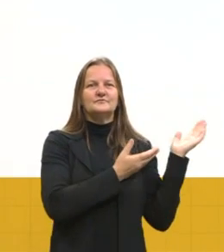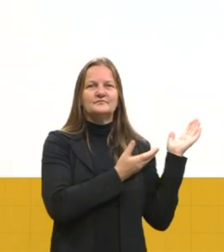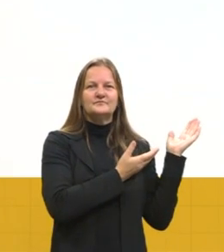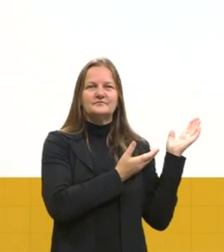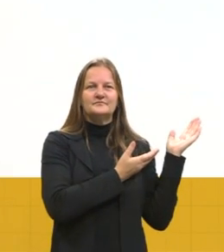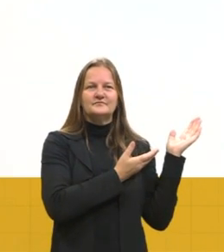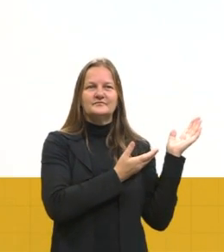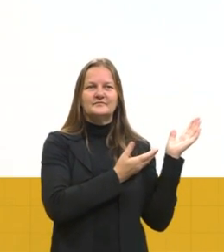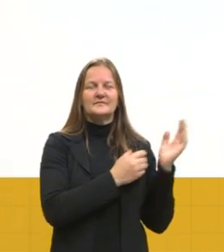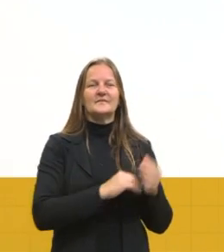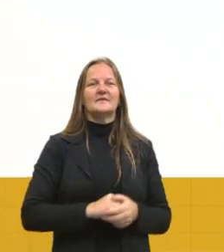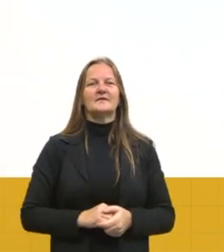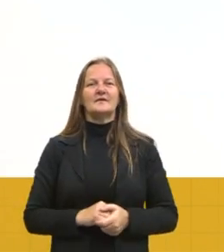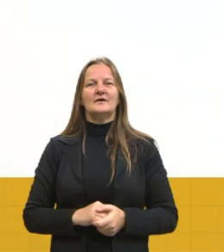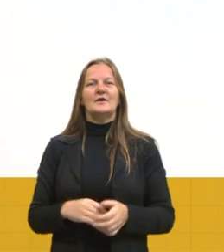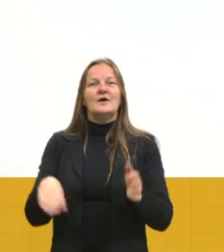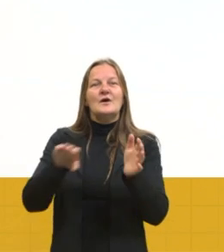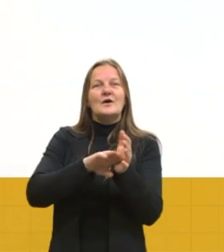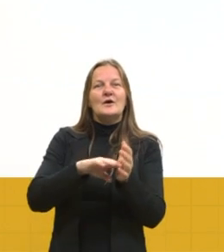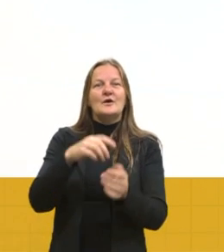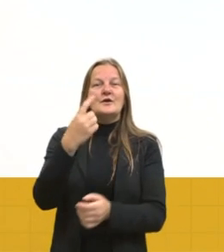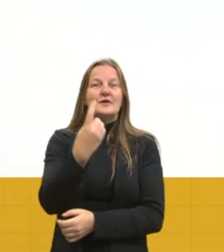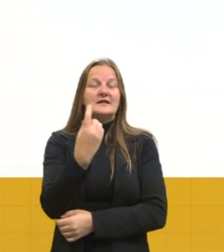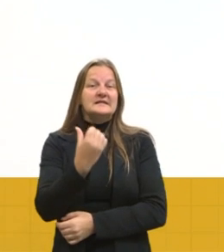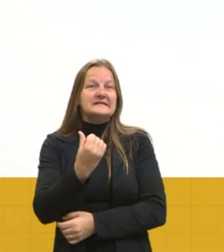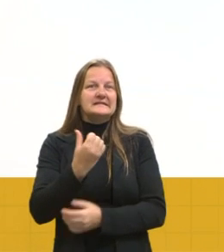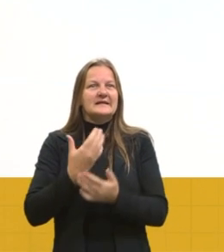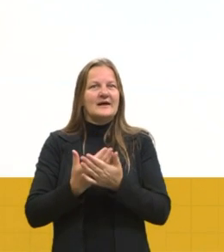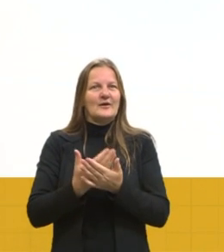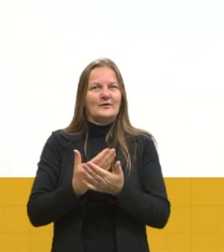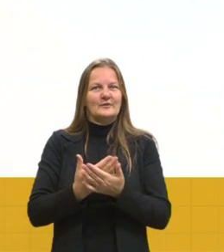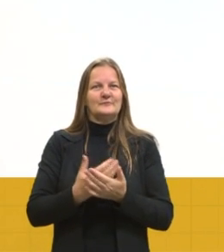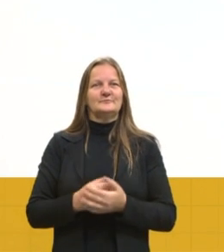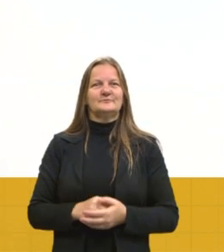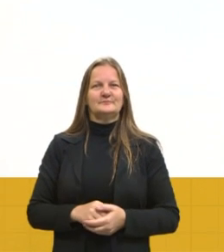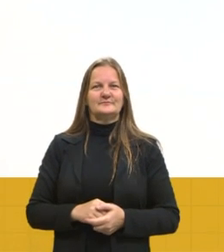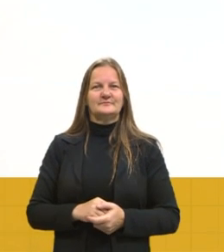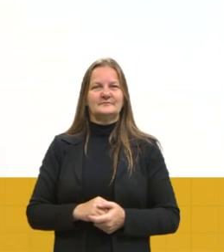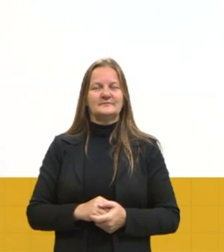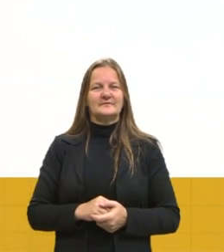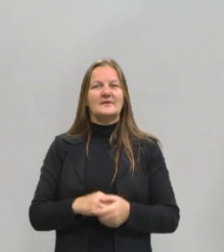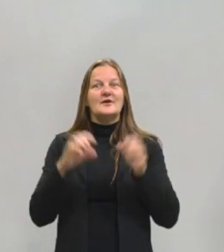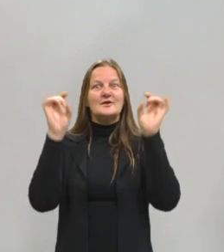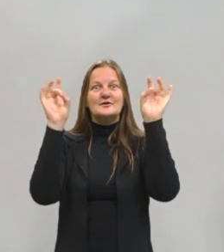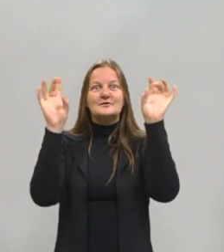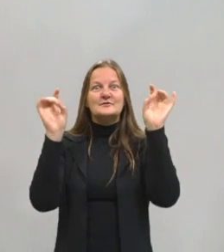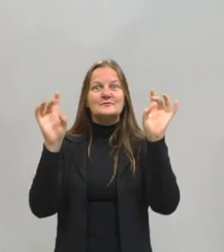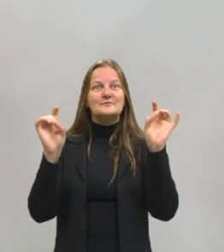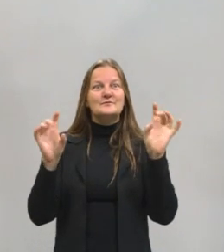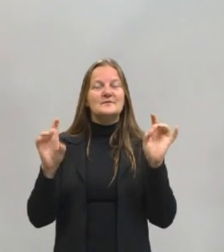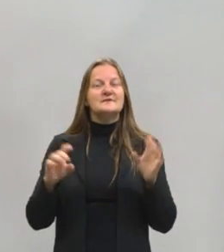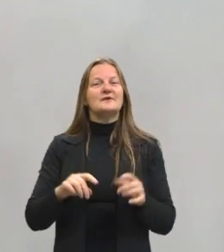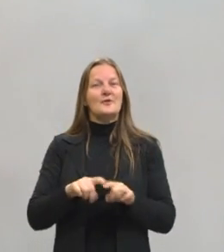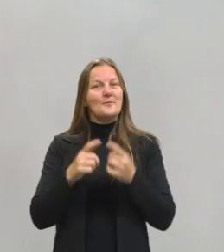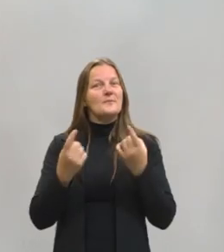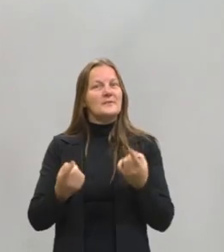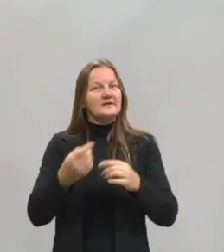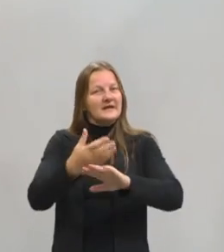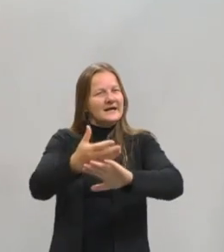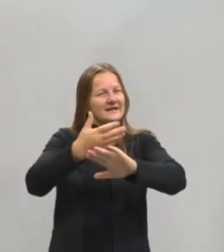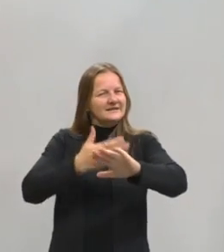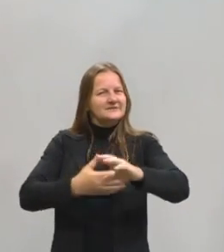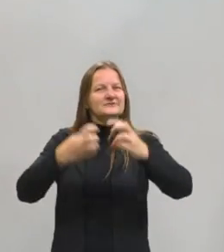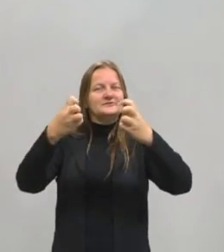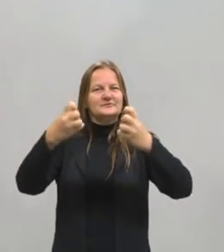hoje, então, né, a nossa décima sexta aula, que é uma aula especial para mim. Mas antes de